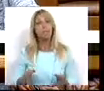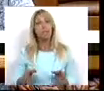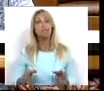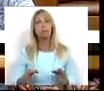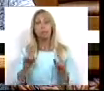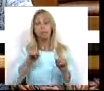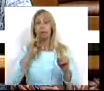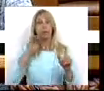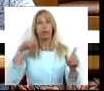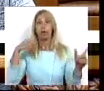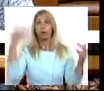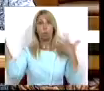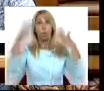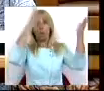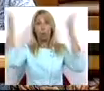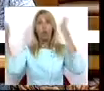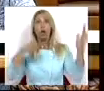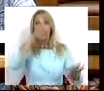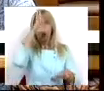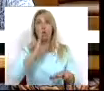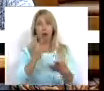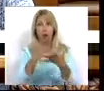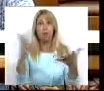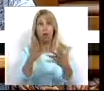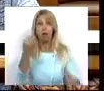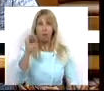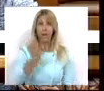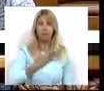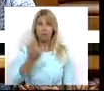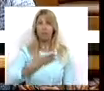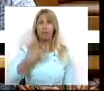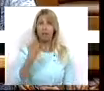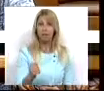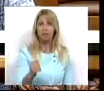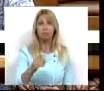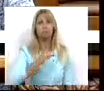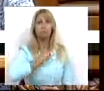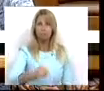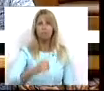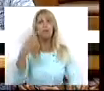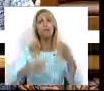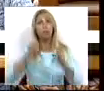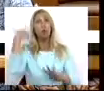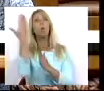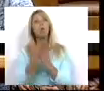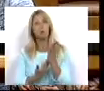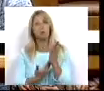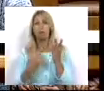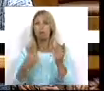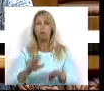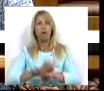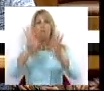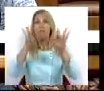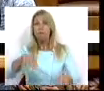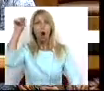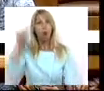estes desvarios do Governo e da maioria PSD-CDS de ofensa ao Tribunal Constitucional encontrem um fim